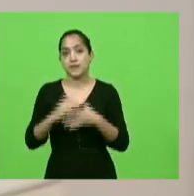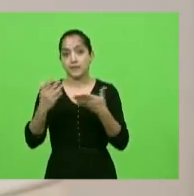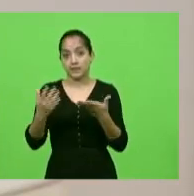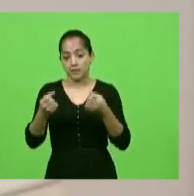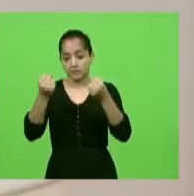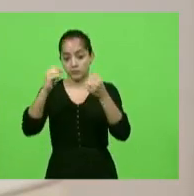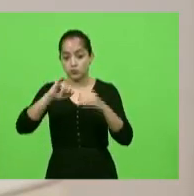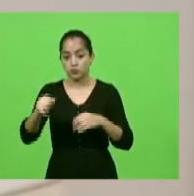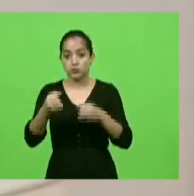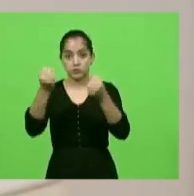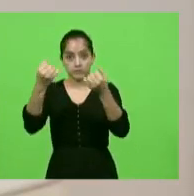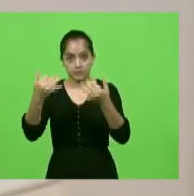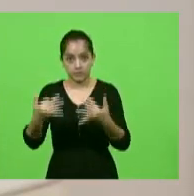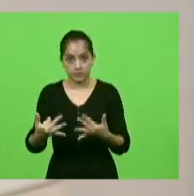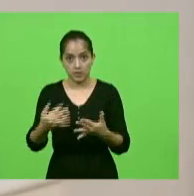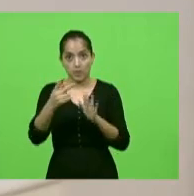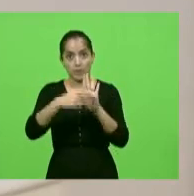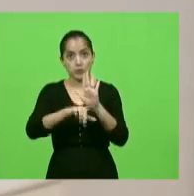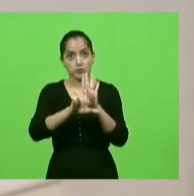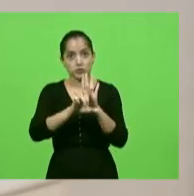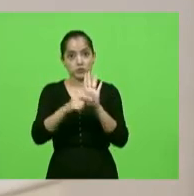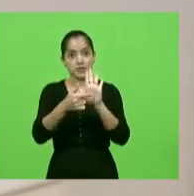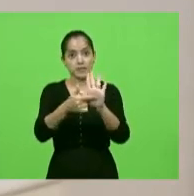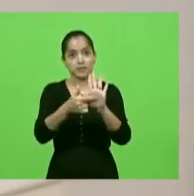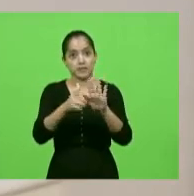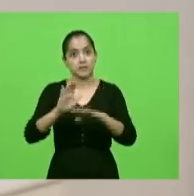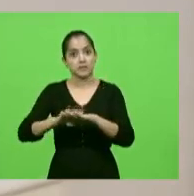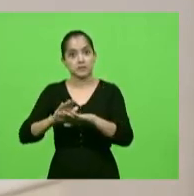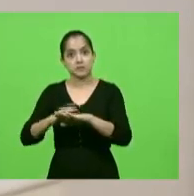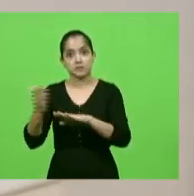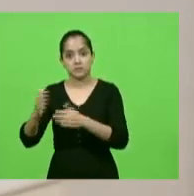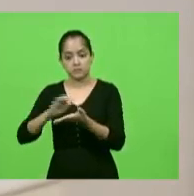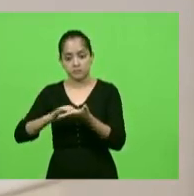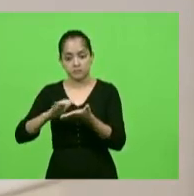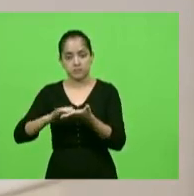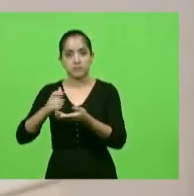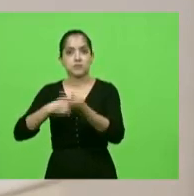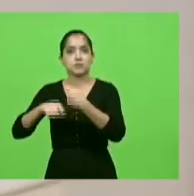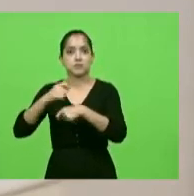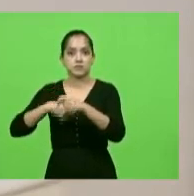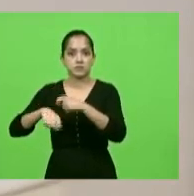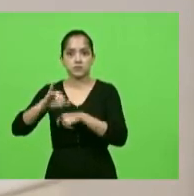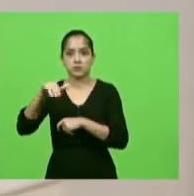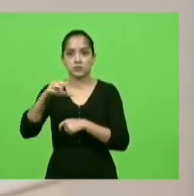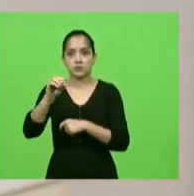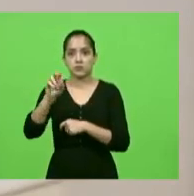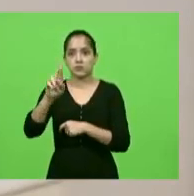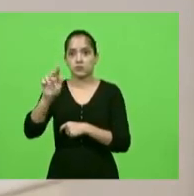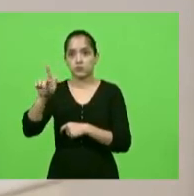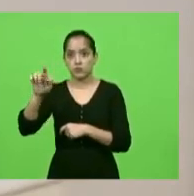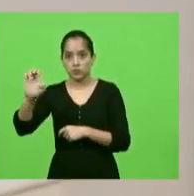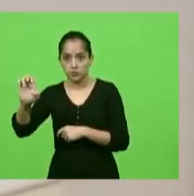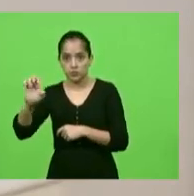do projeto de lei apresentado ao governador pelo secretário de Estado da Administração, Jorge Eduardo Tasca, em